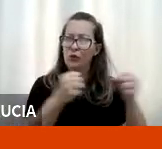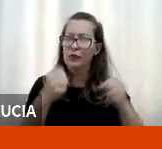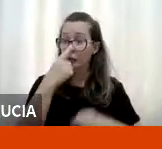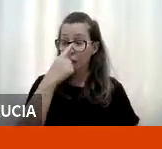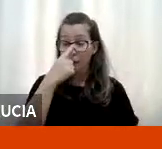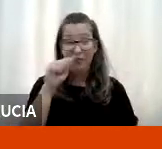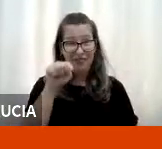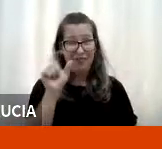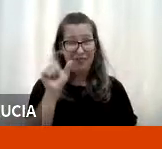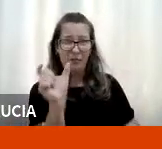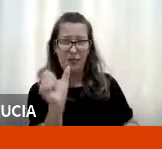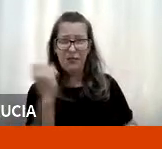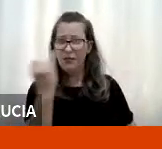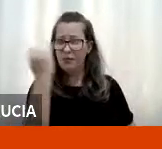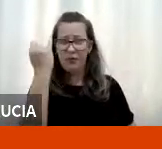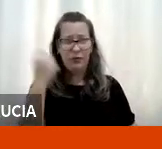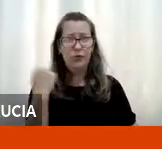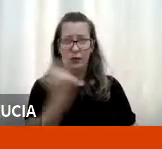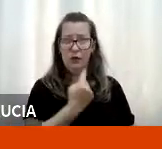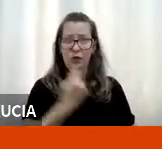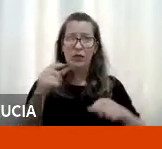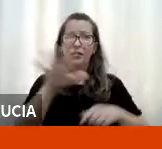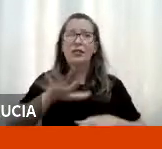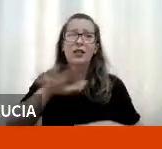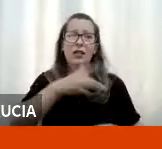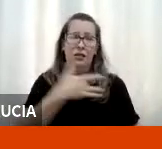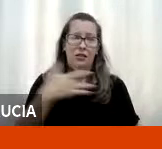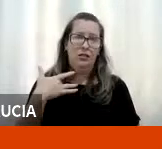preciosa para a gente na saúde, né?